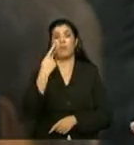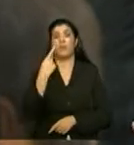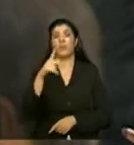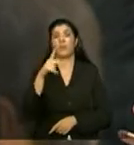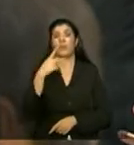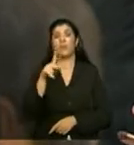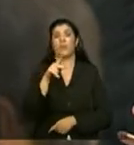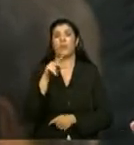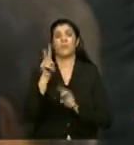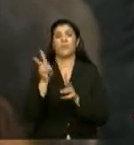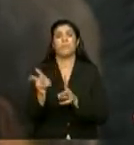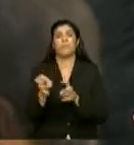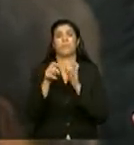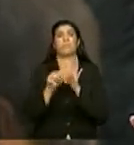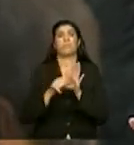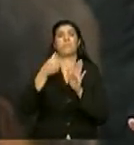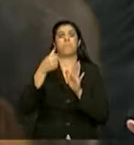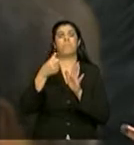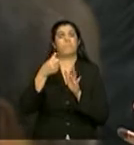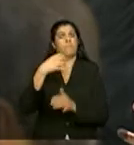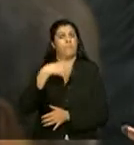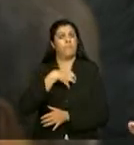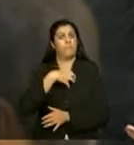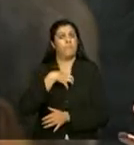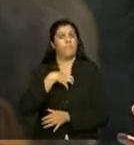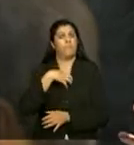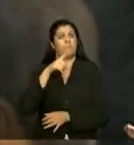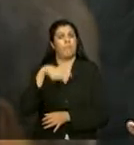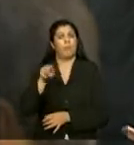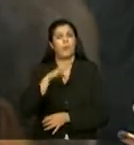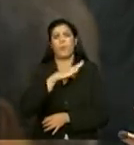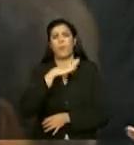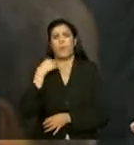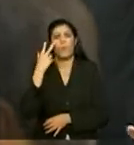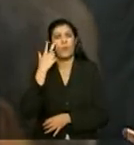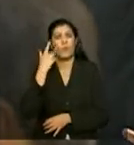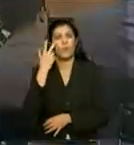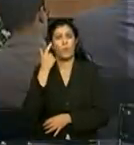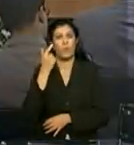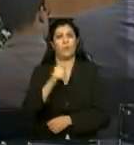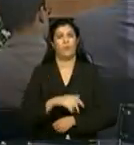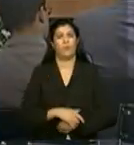premissa ganha força a tese de morte natural